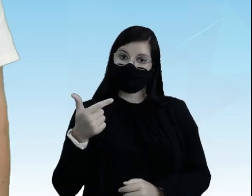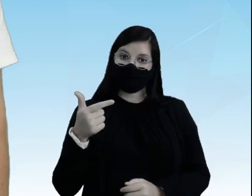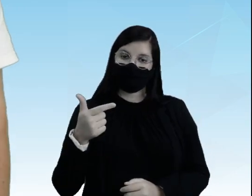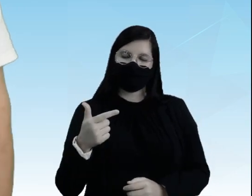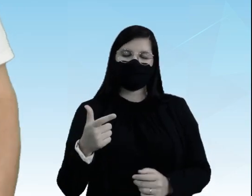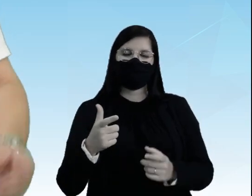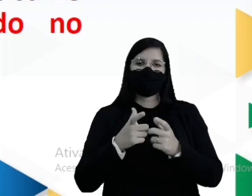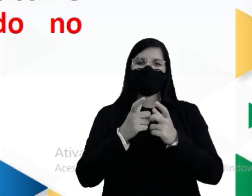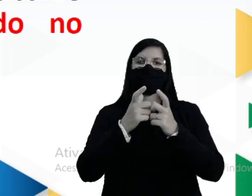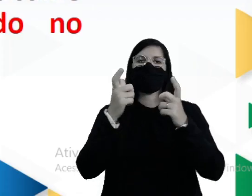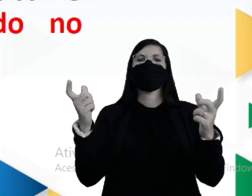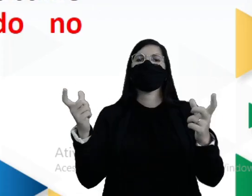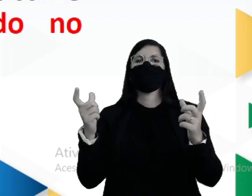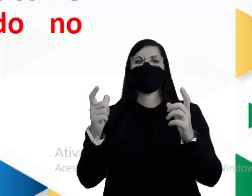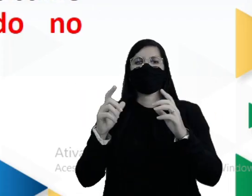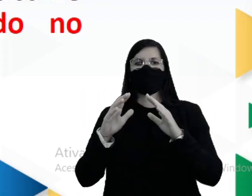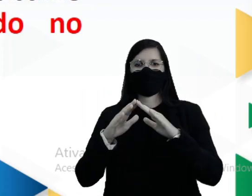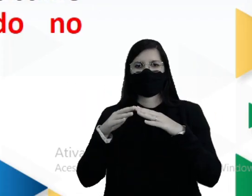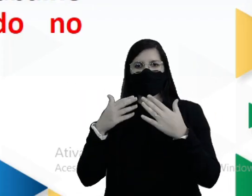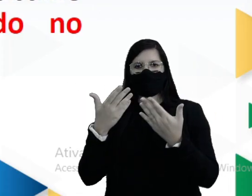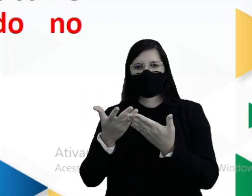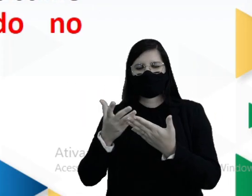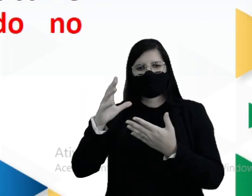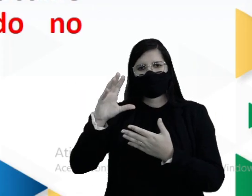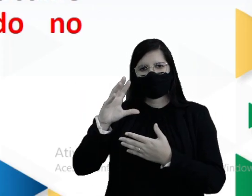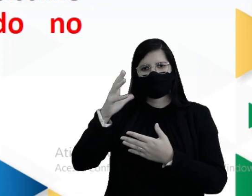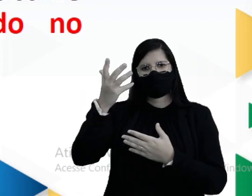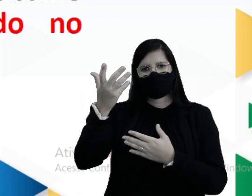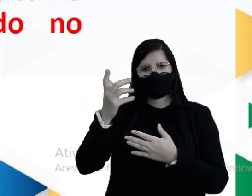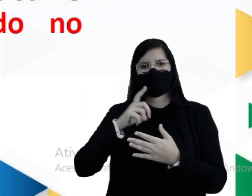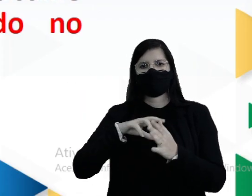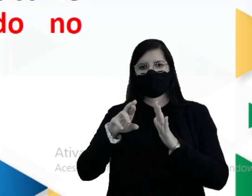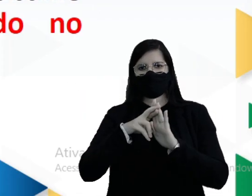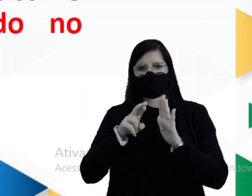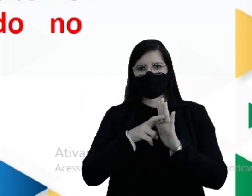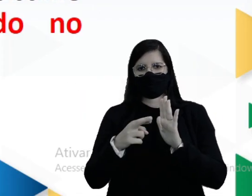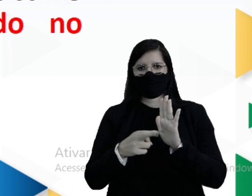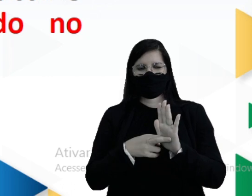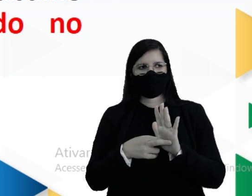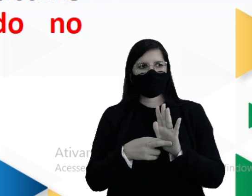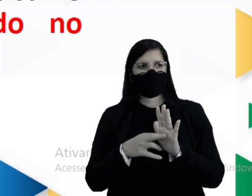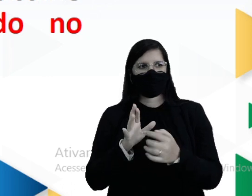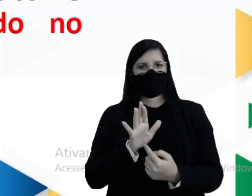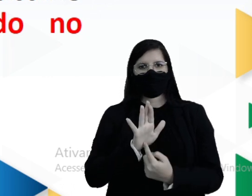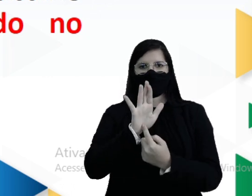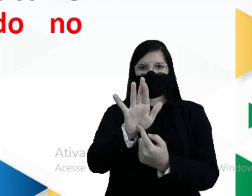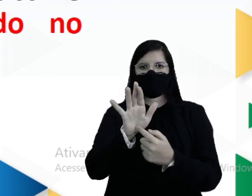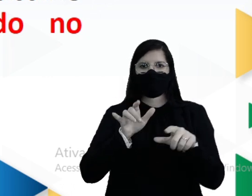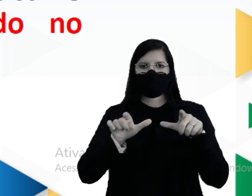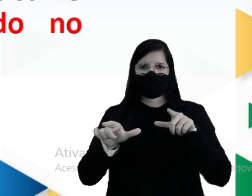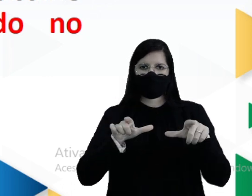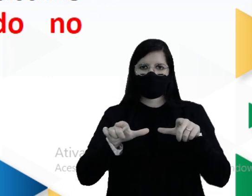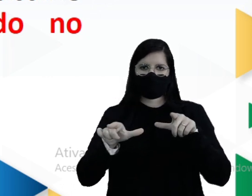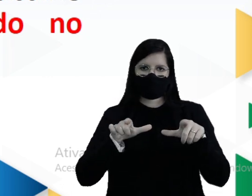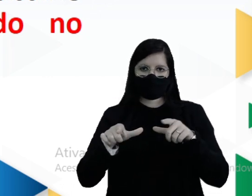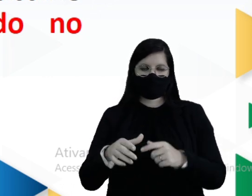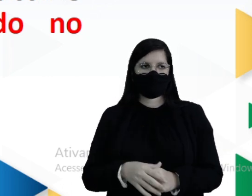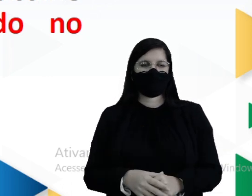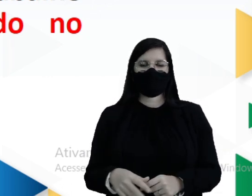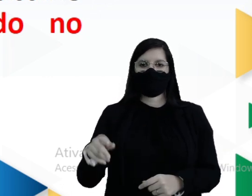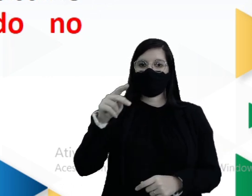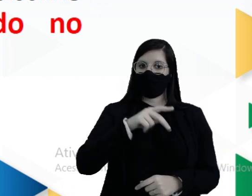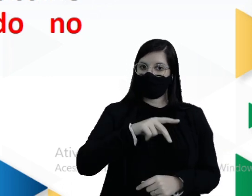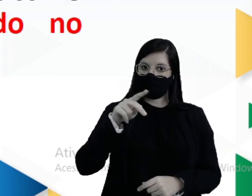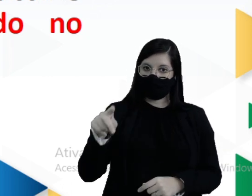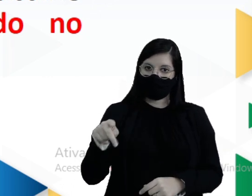A maioria dos eventos escolares adota regras para a apresentação dos trabalhos. O professor